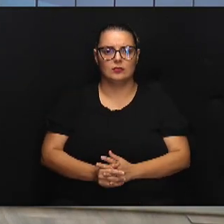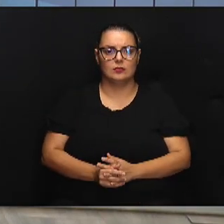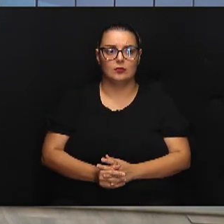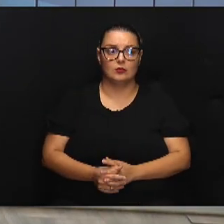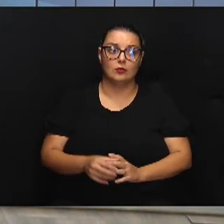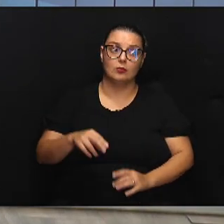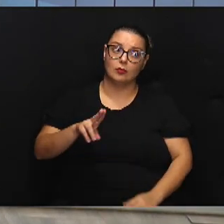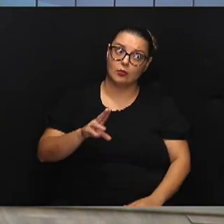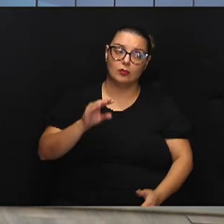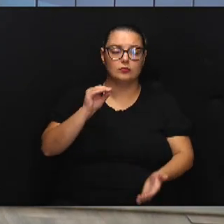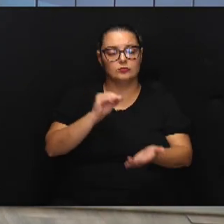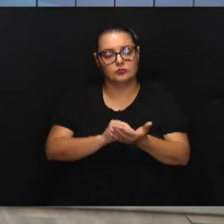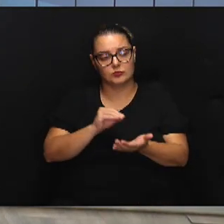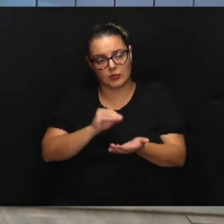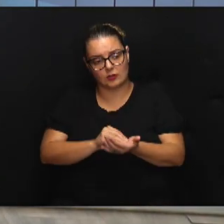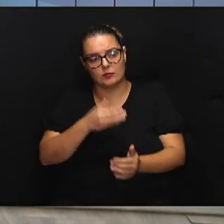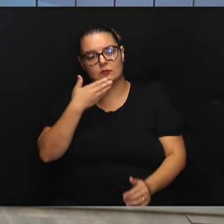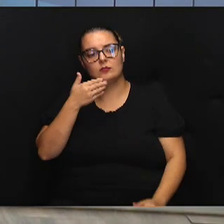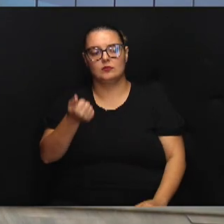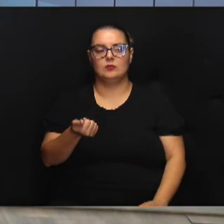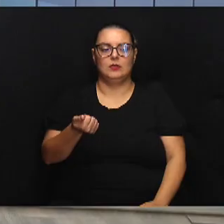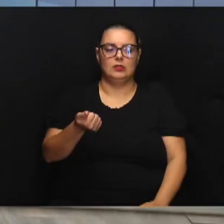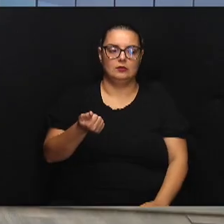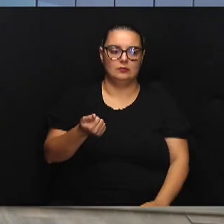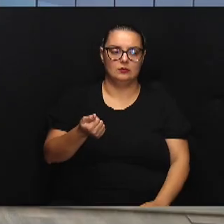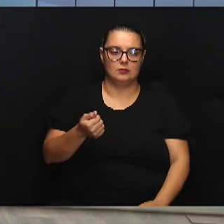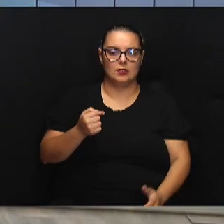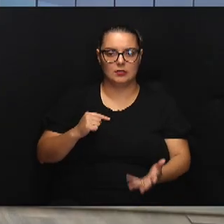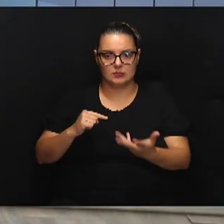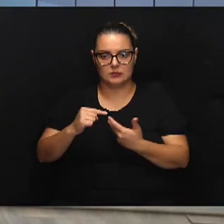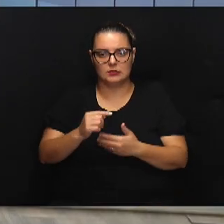ainda falta para melhorar mais esse ponto?